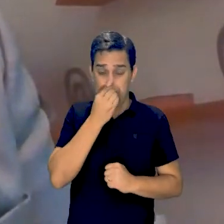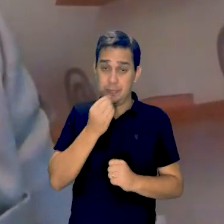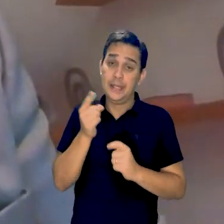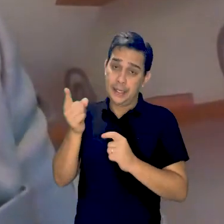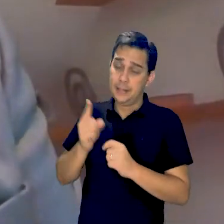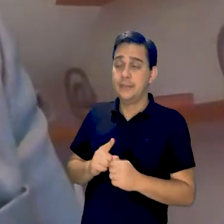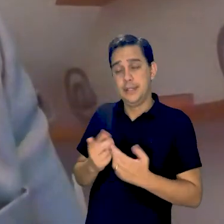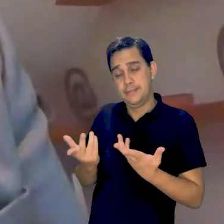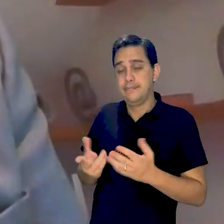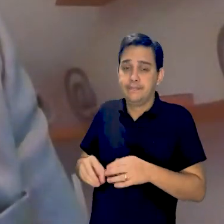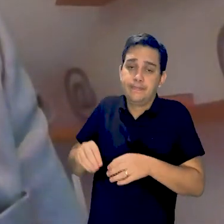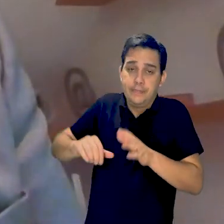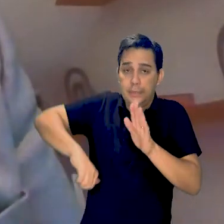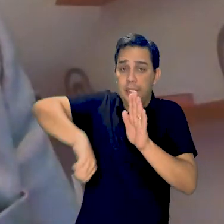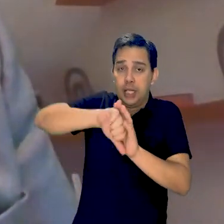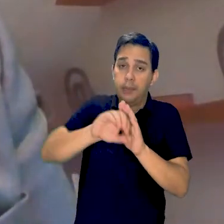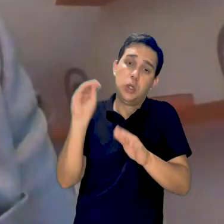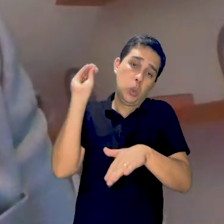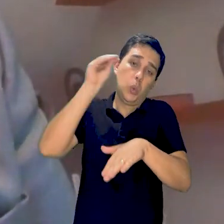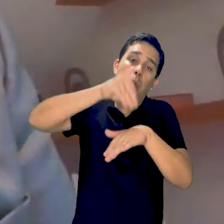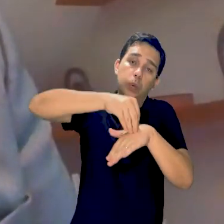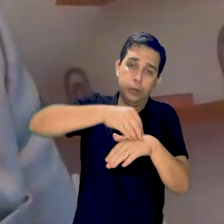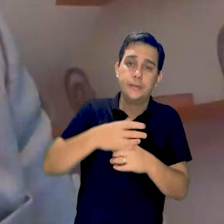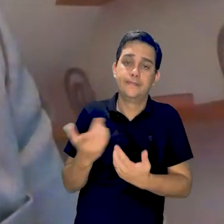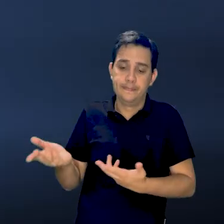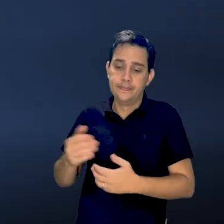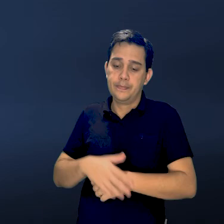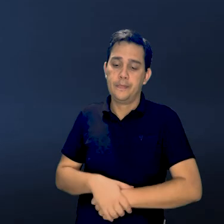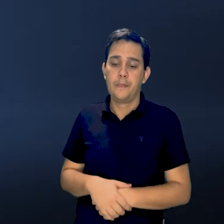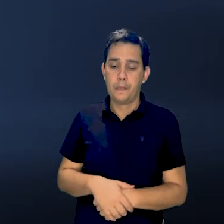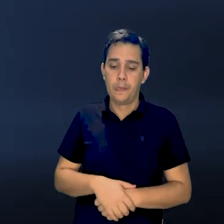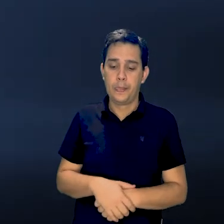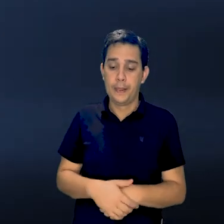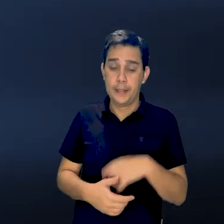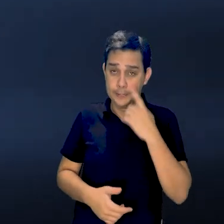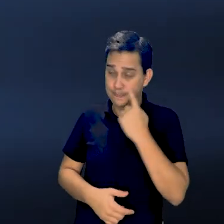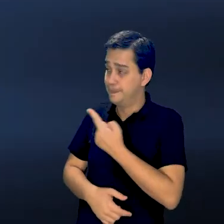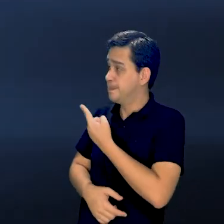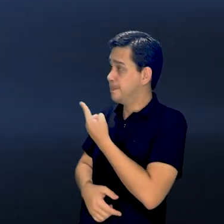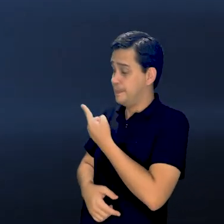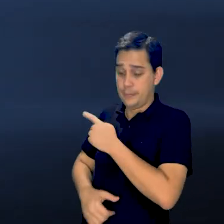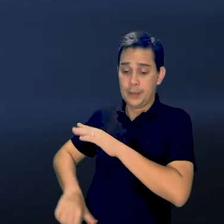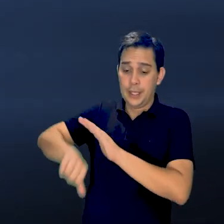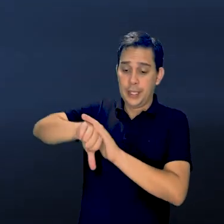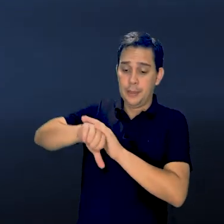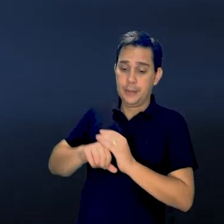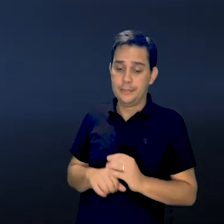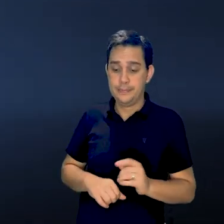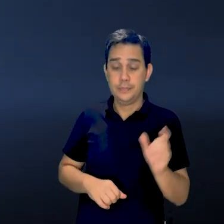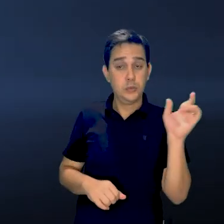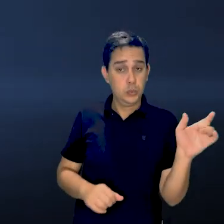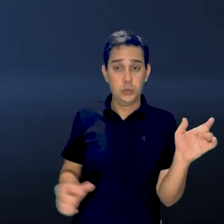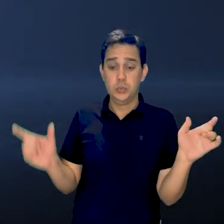a responder pelo homicídio culposo do ciclista. Tanto os crimes dolosos quanto os crimes culposos em